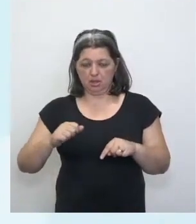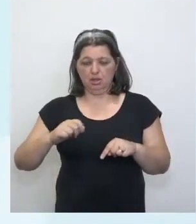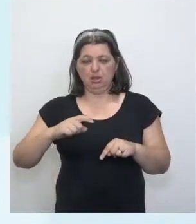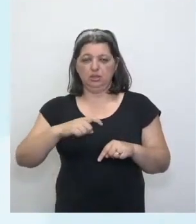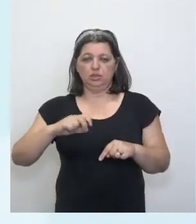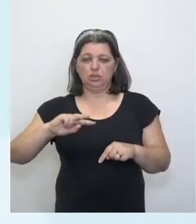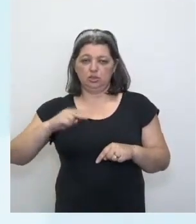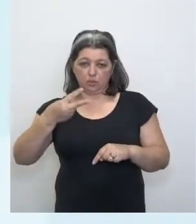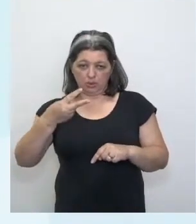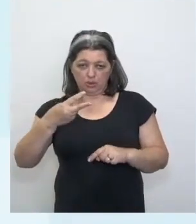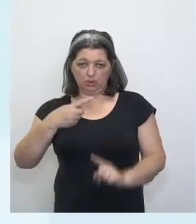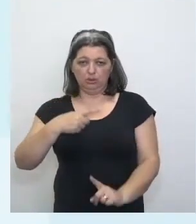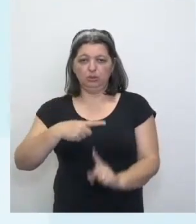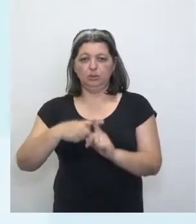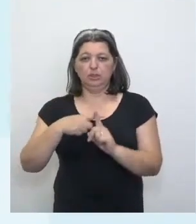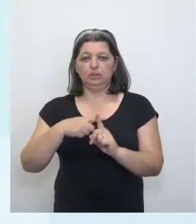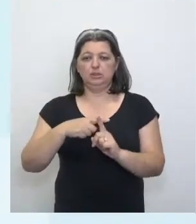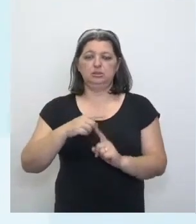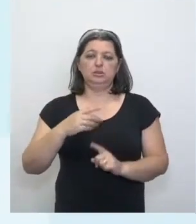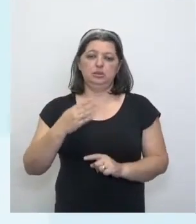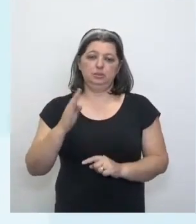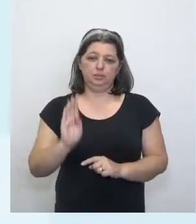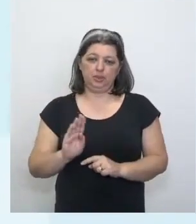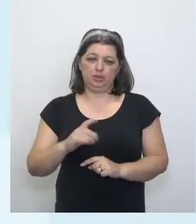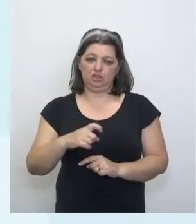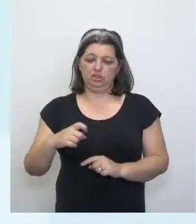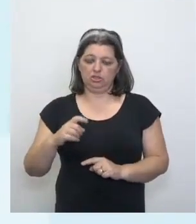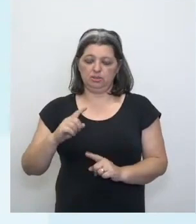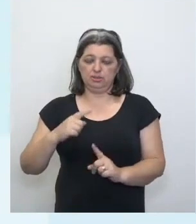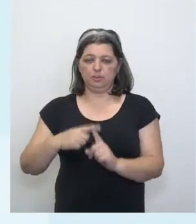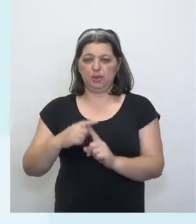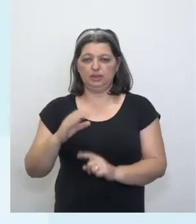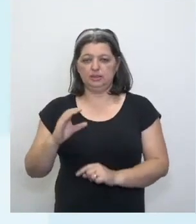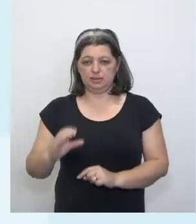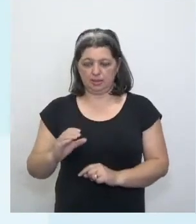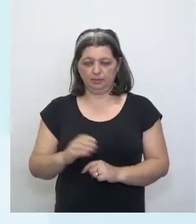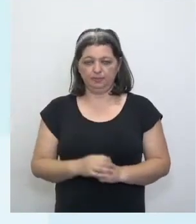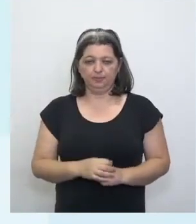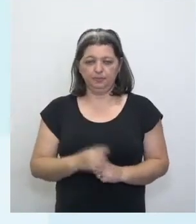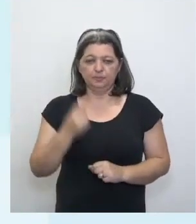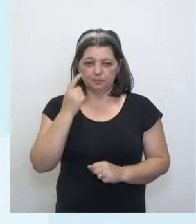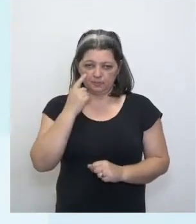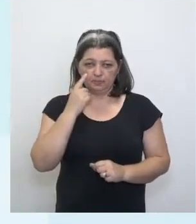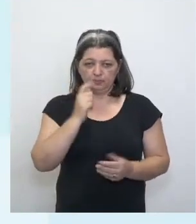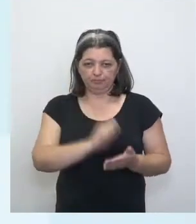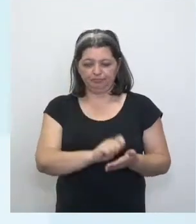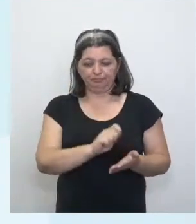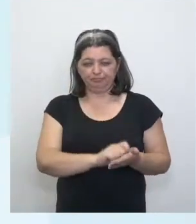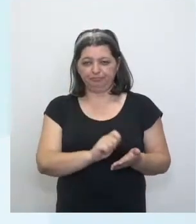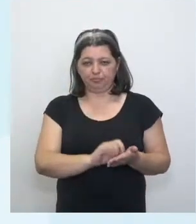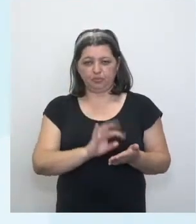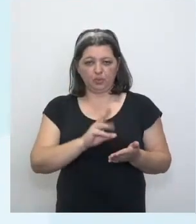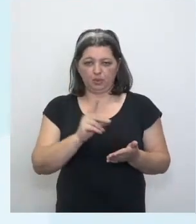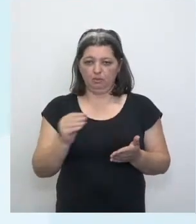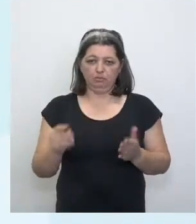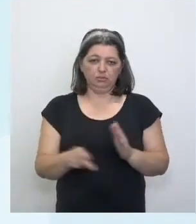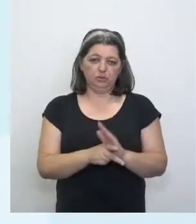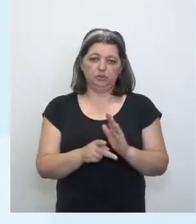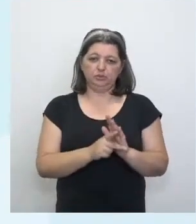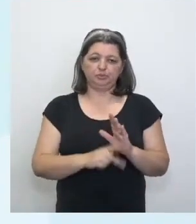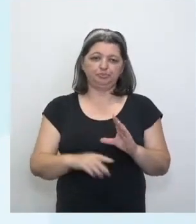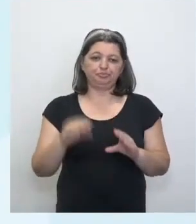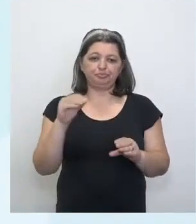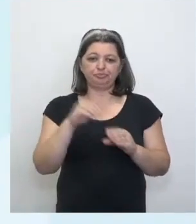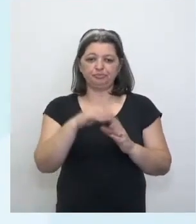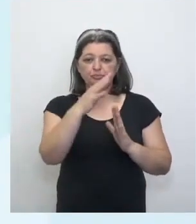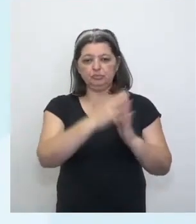quadrado mais bx mais c. Eu vou anotar esses números, o a, o b e o c, aqui dentro da minha tabelinha. Vão